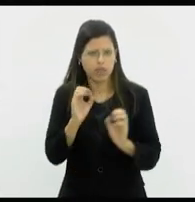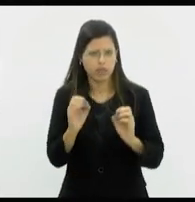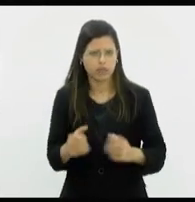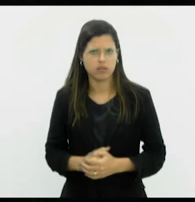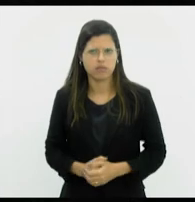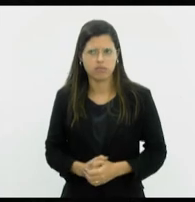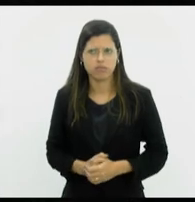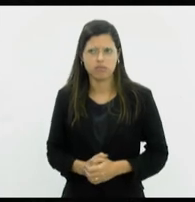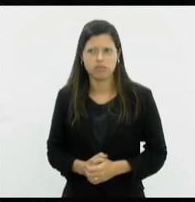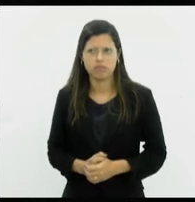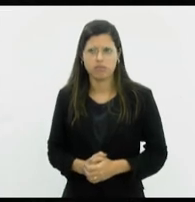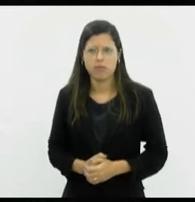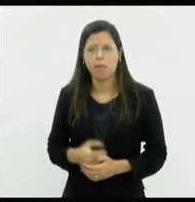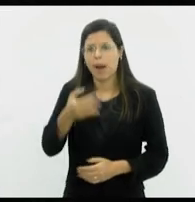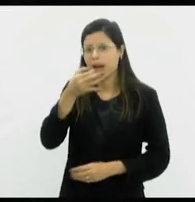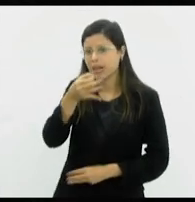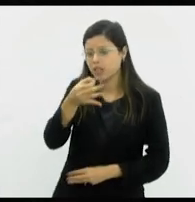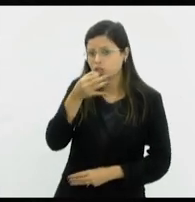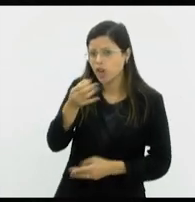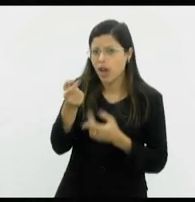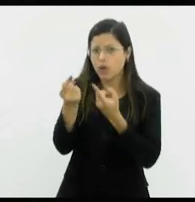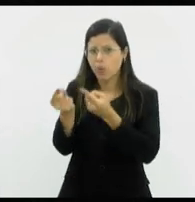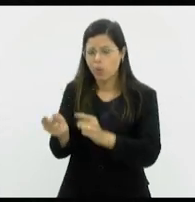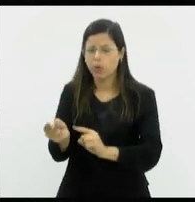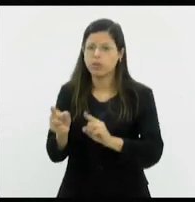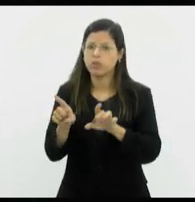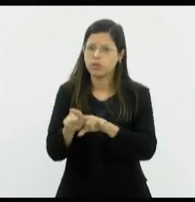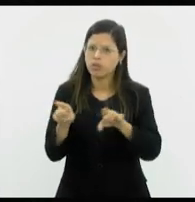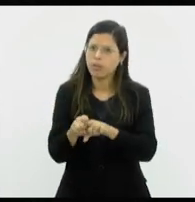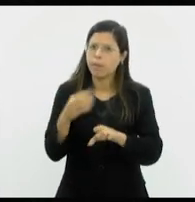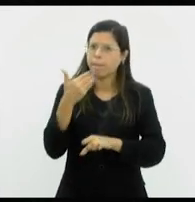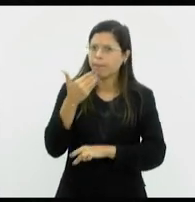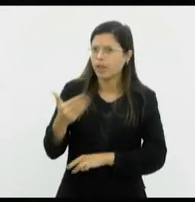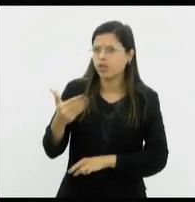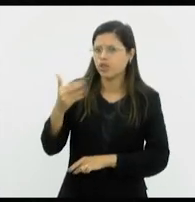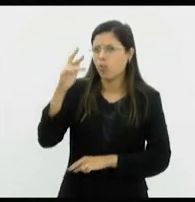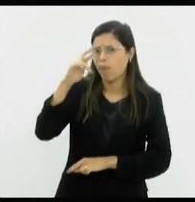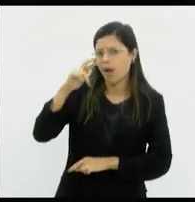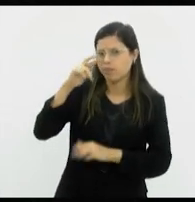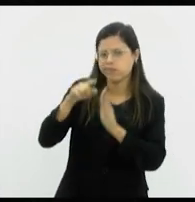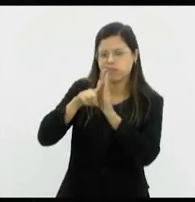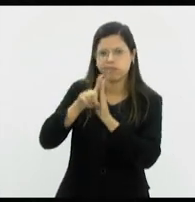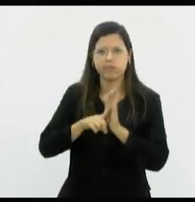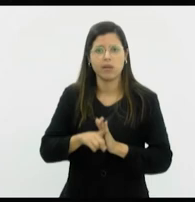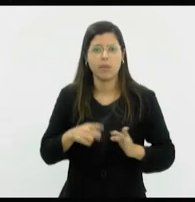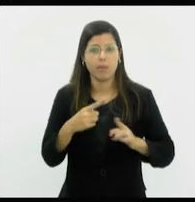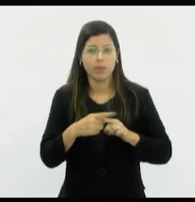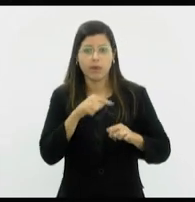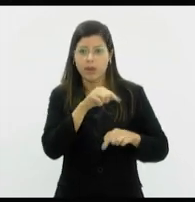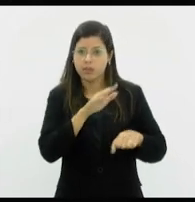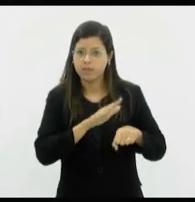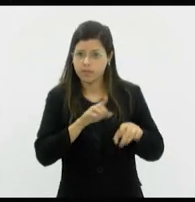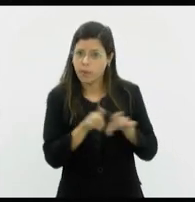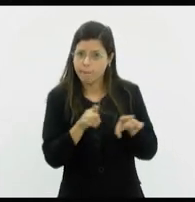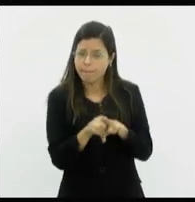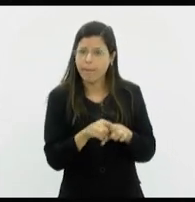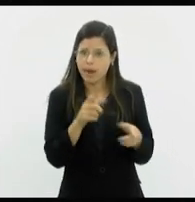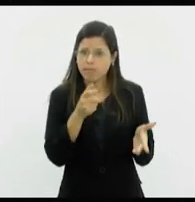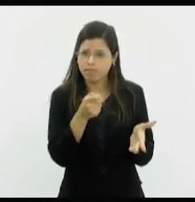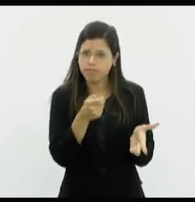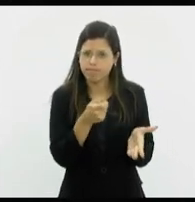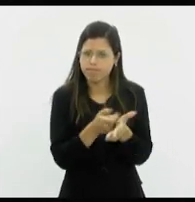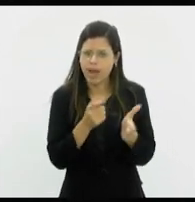para se opor, para criticar e para pedir também uma investigação? Porque eles também são pagadores de impostos na